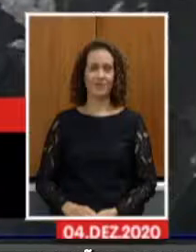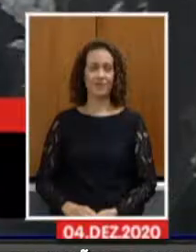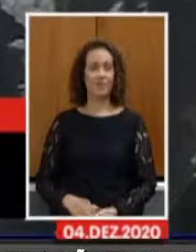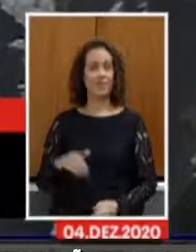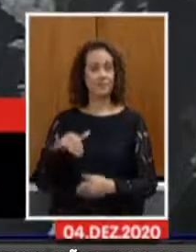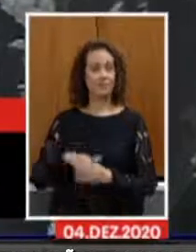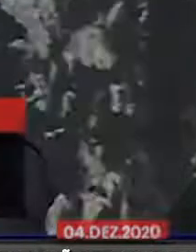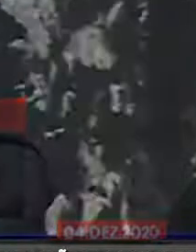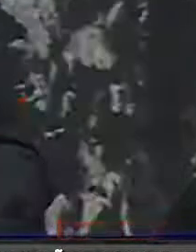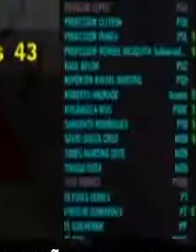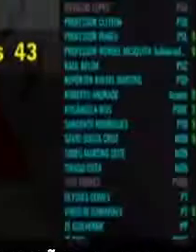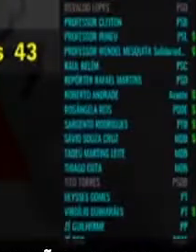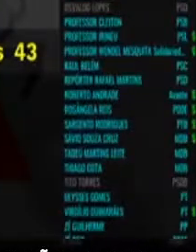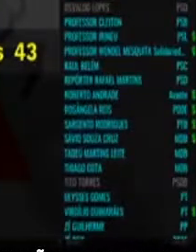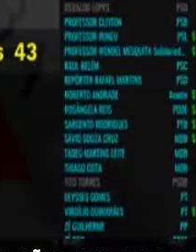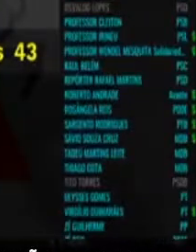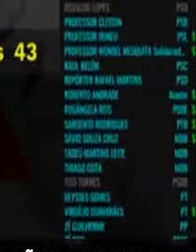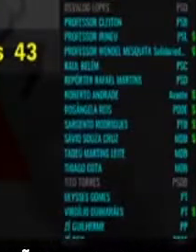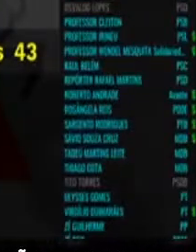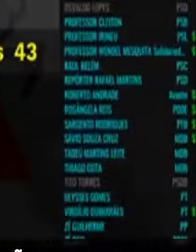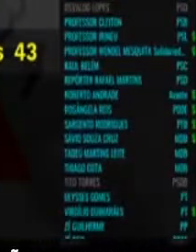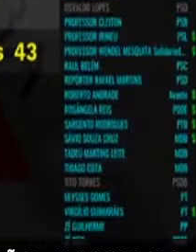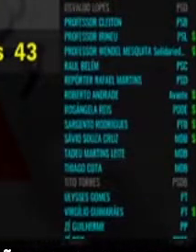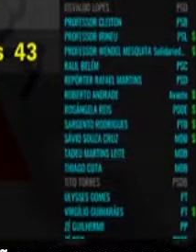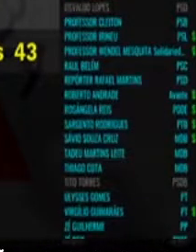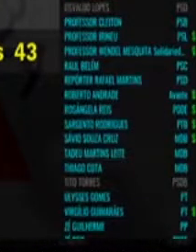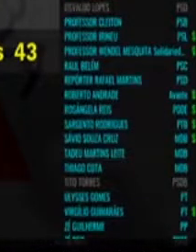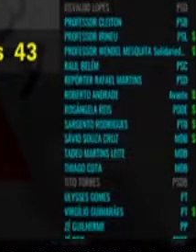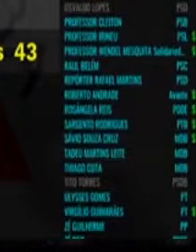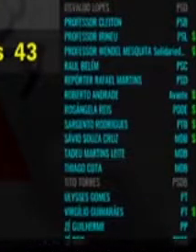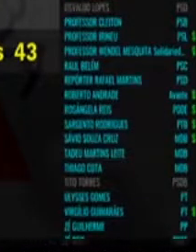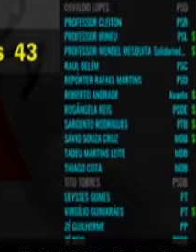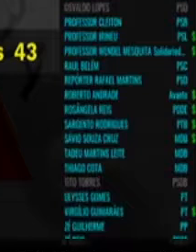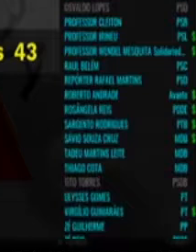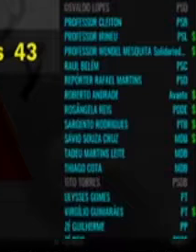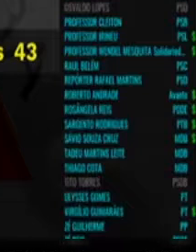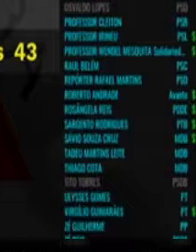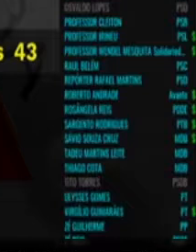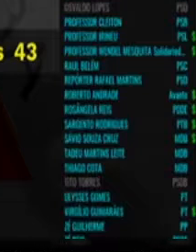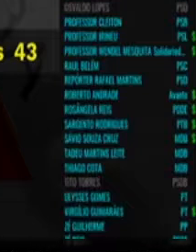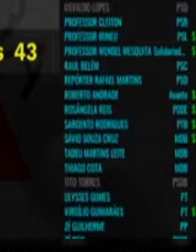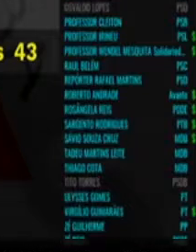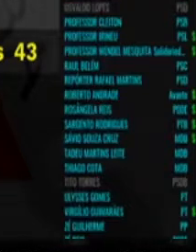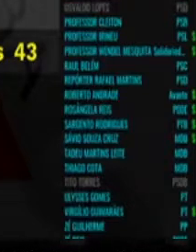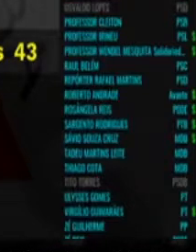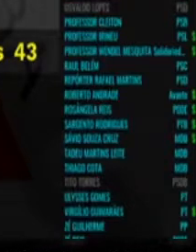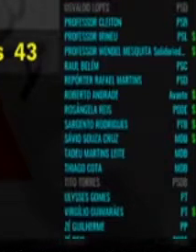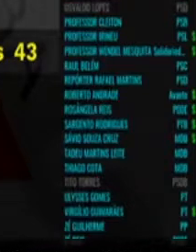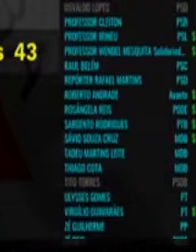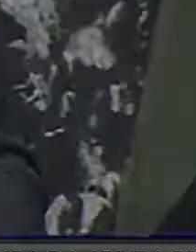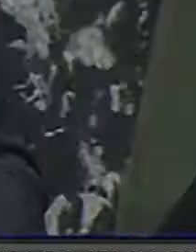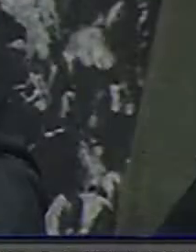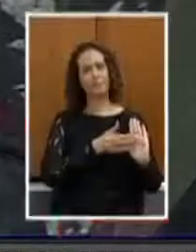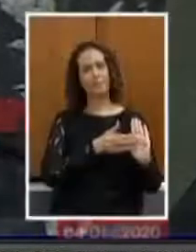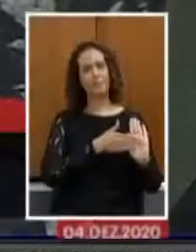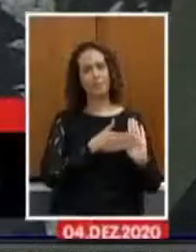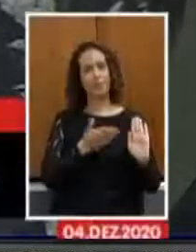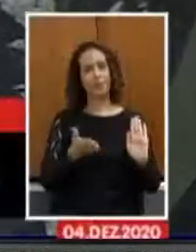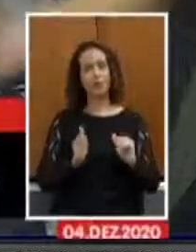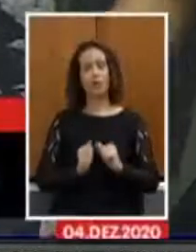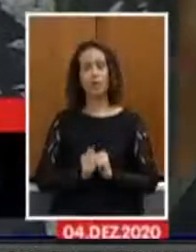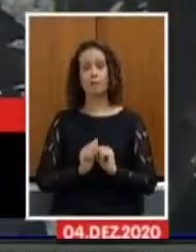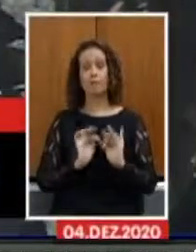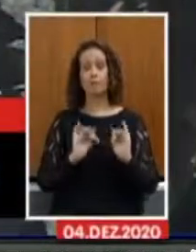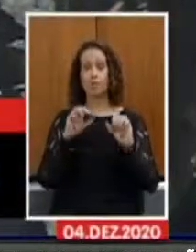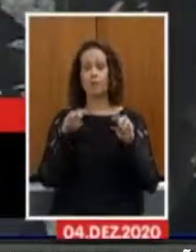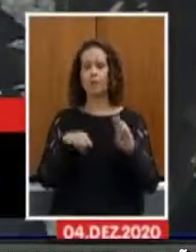Votaram sim, 43, senhoras e senhores deputados, não houve voto não nem branco, portanto está aprovado o parecer. Parecer de redação final